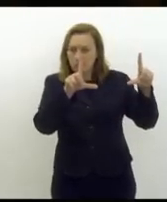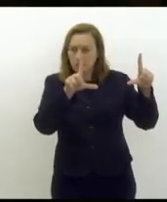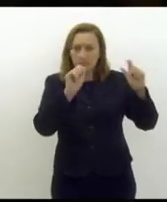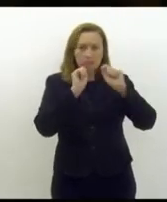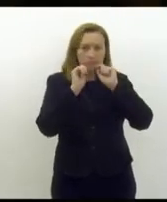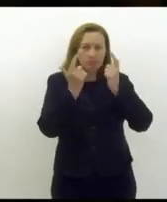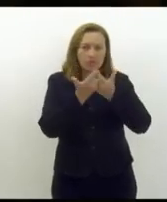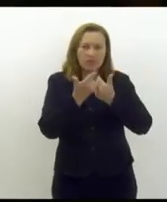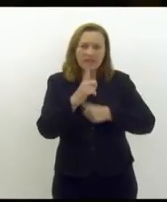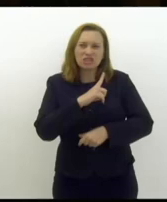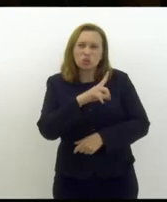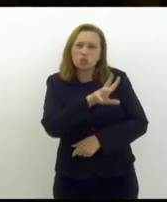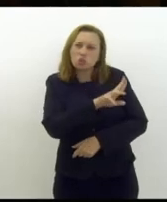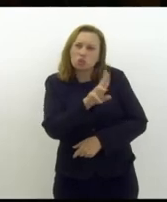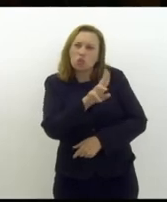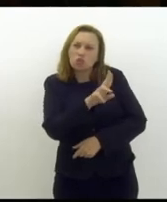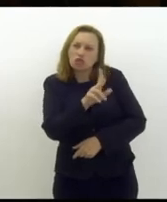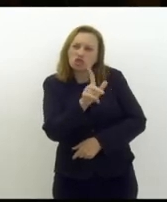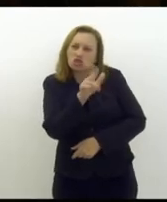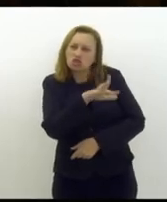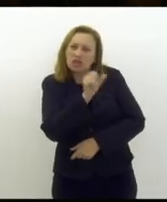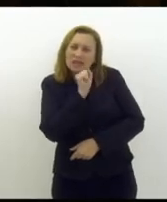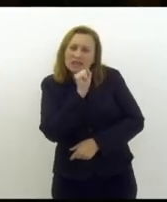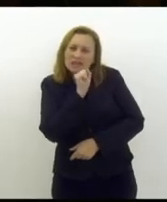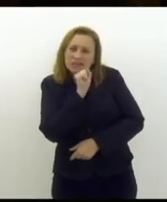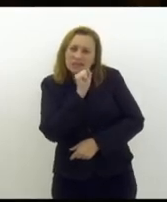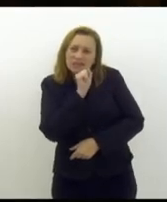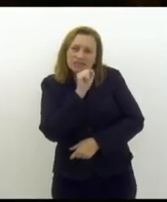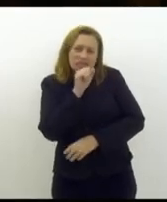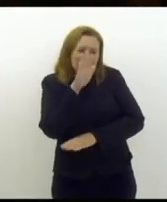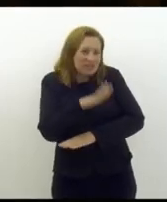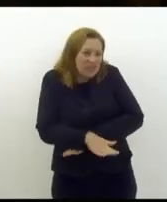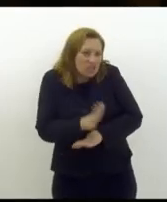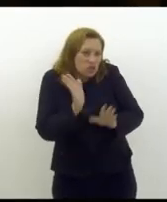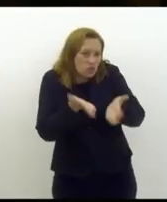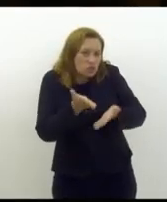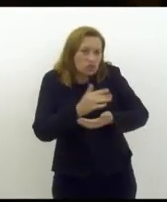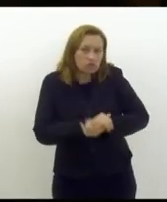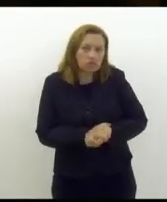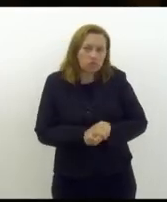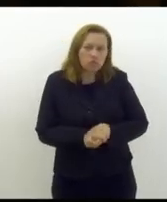havia um nome diferente na tarde de hoje